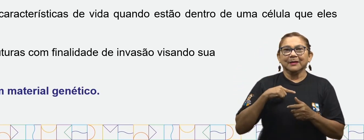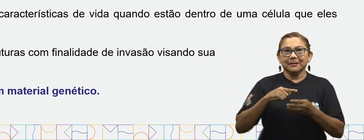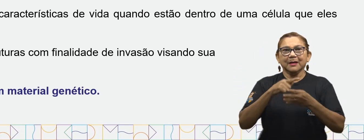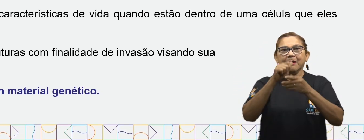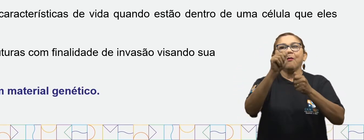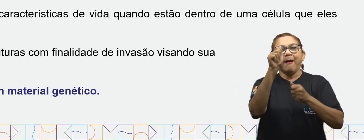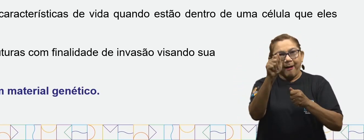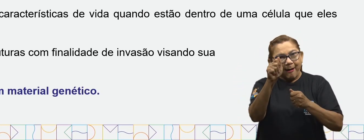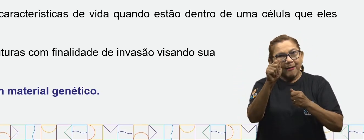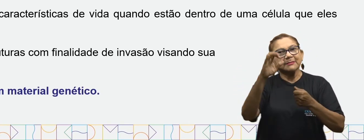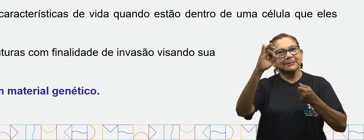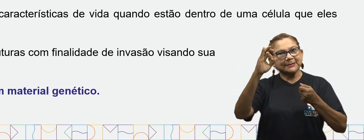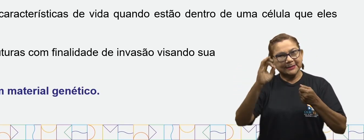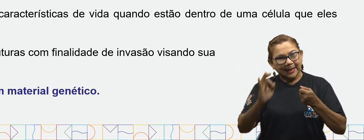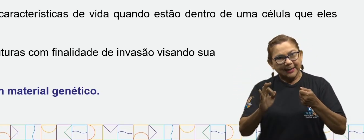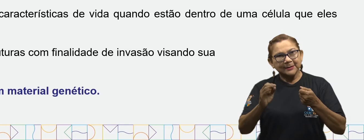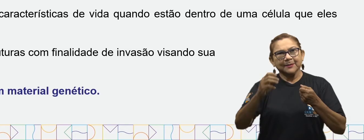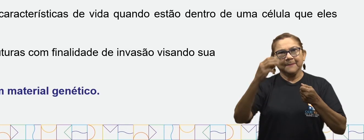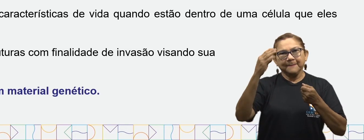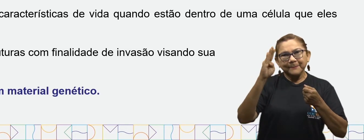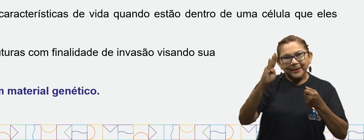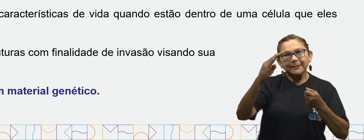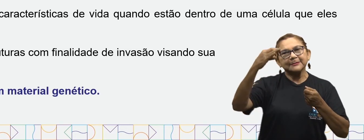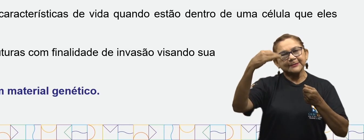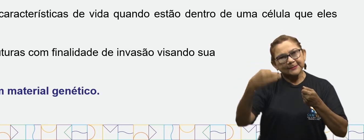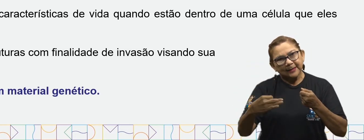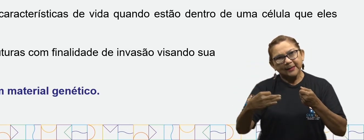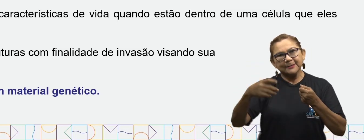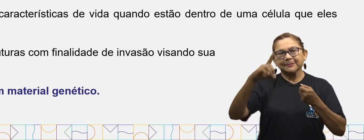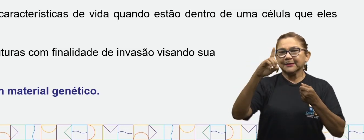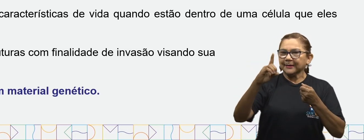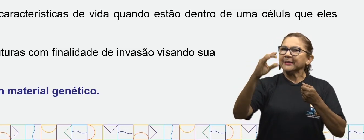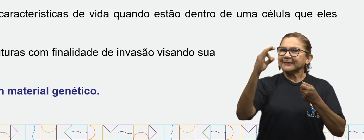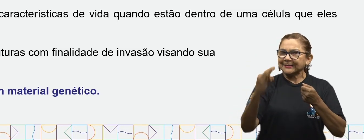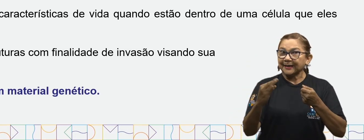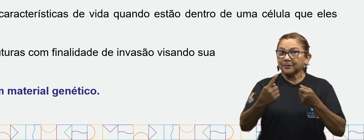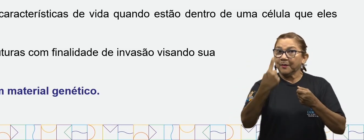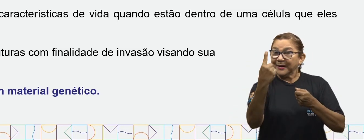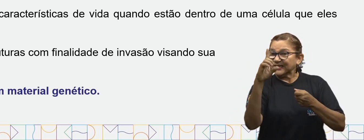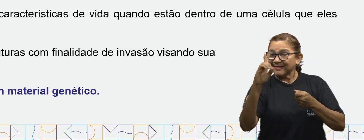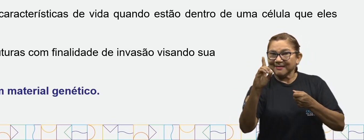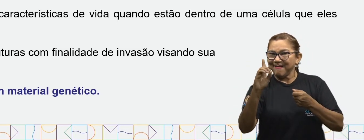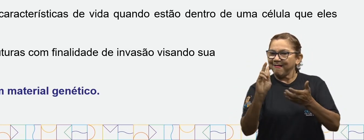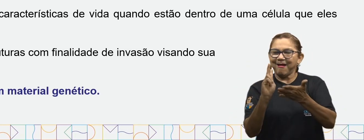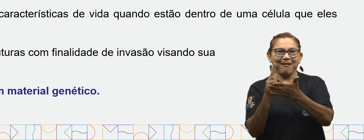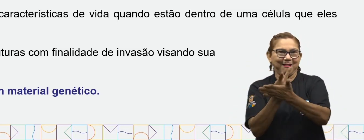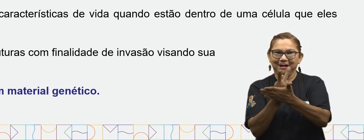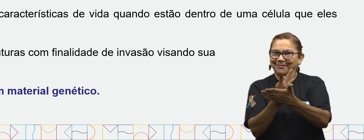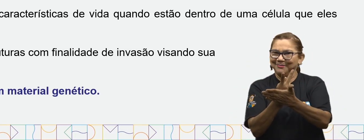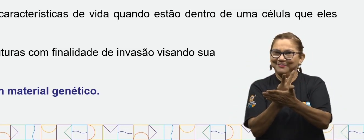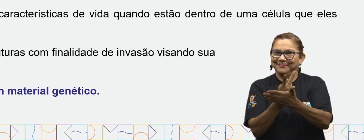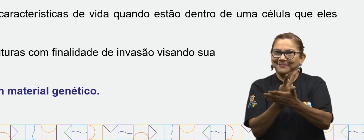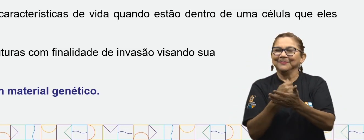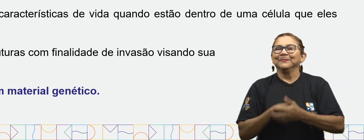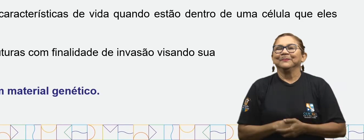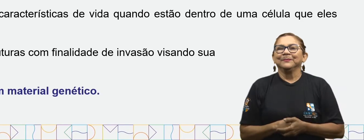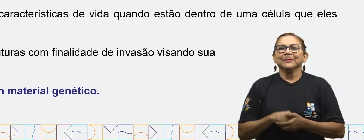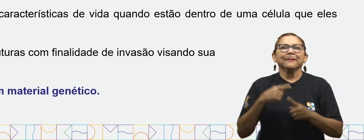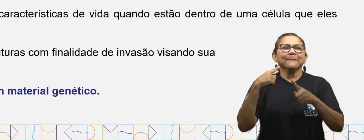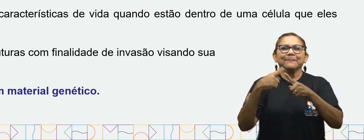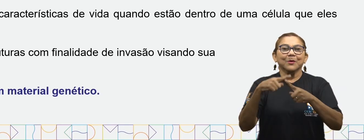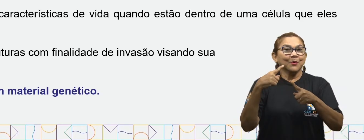estão corretas. Os vírus não possuem células, mas possuem material genético. Os vírus só